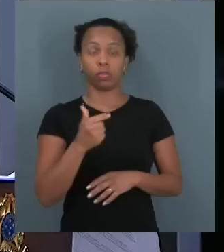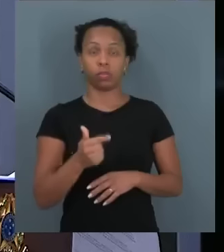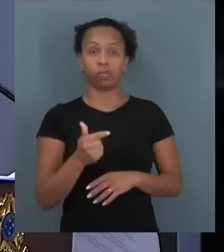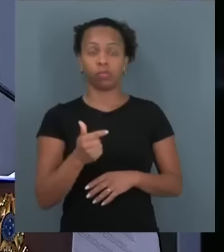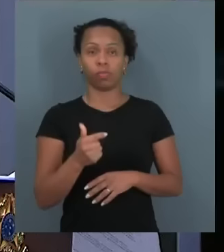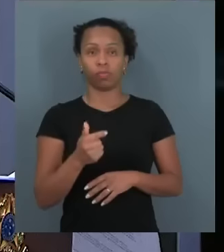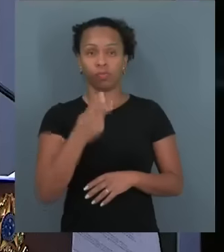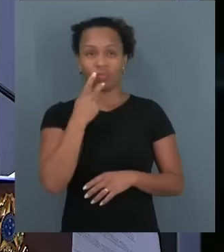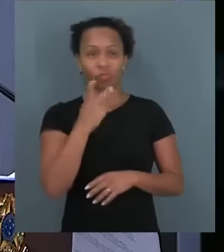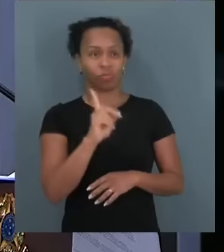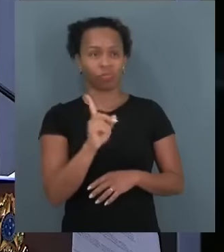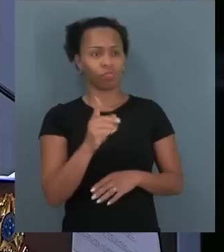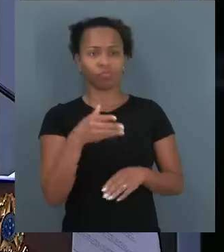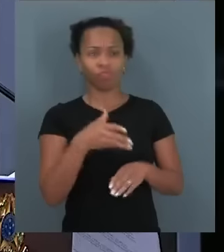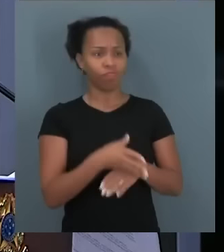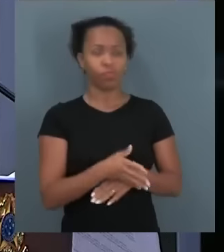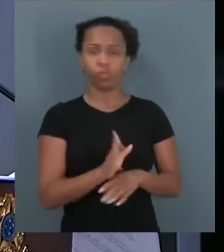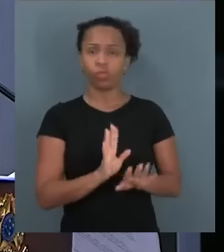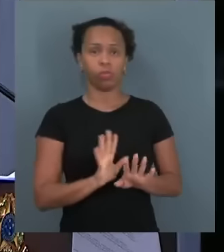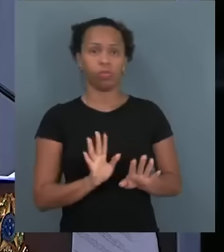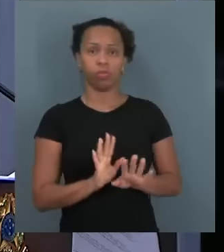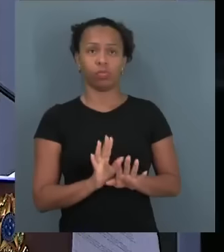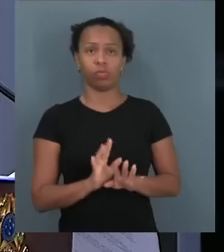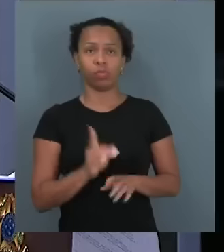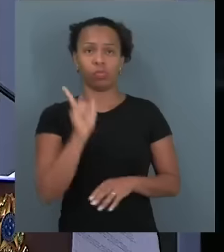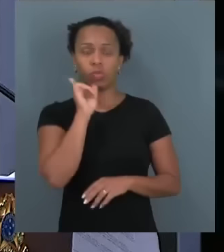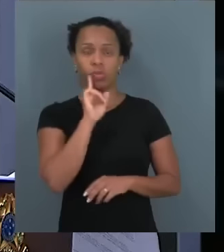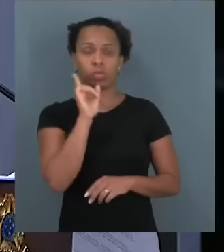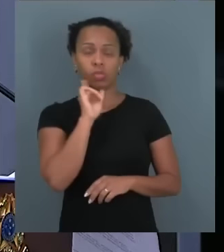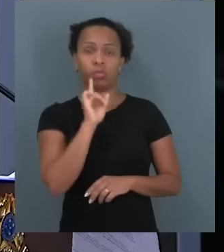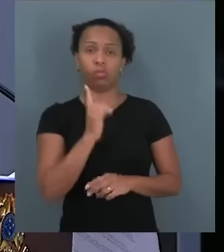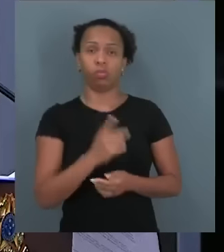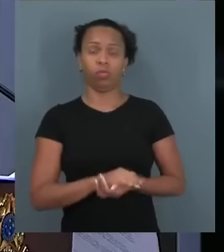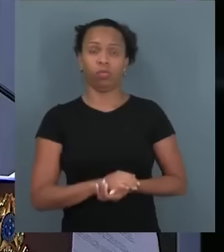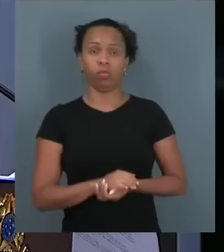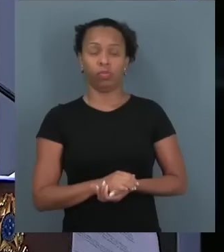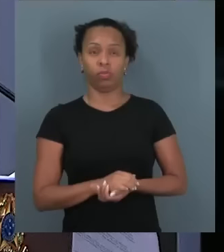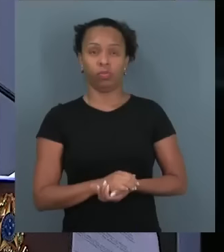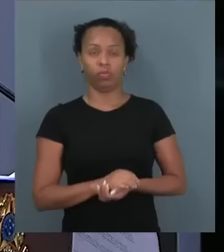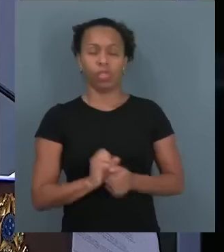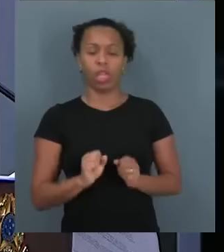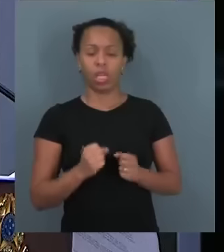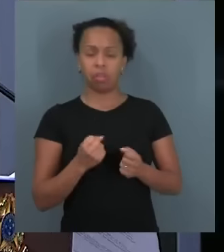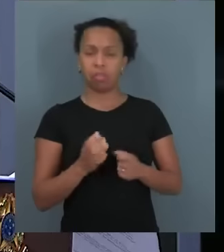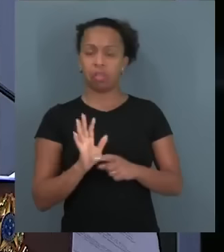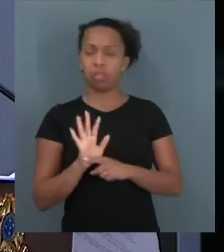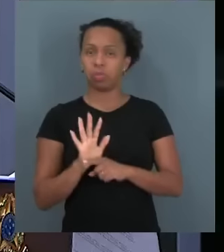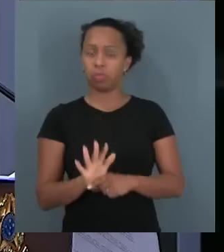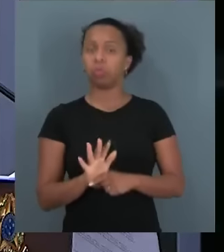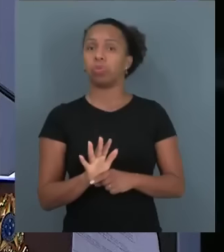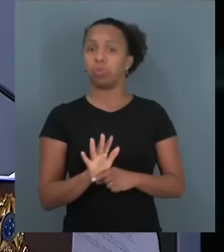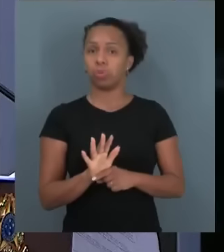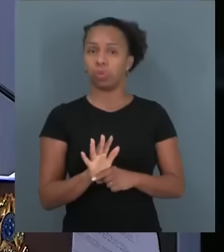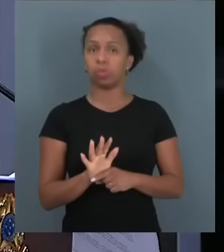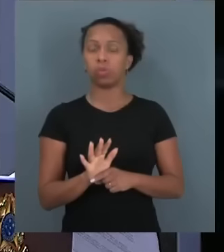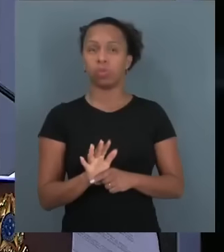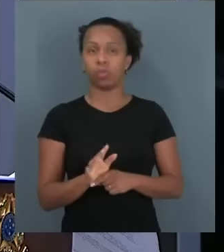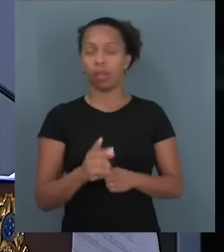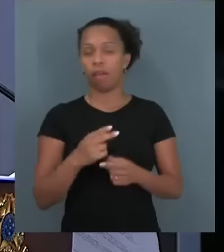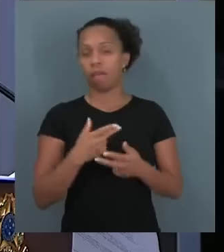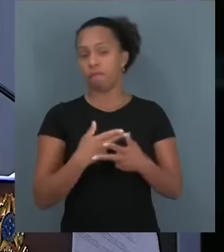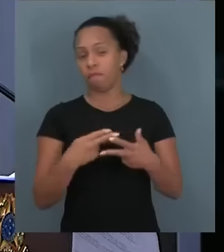Disse que ele não entrou nos Estados Unidos da América. A defesa apresentou, presidente,